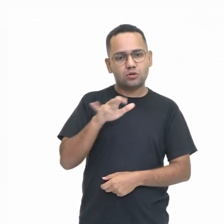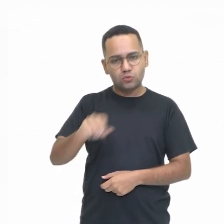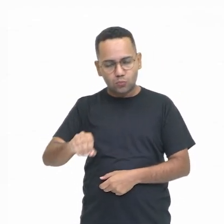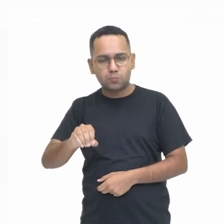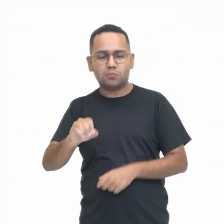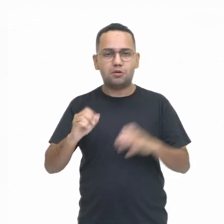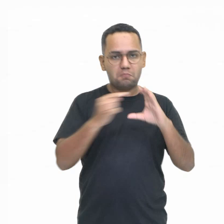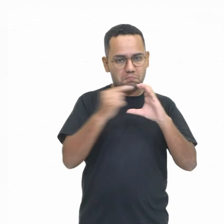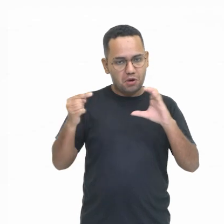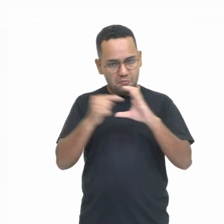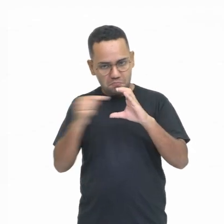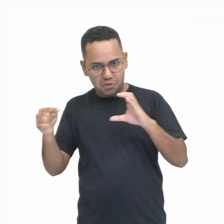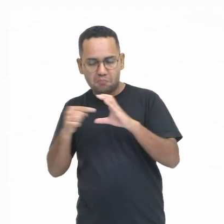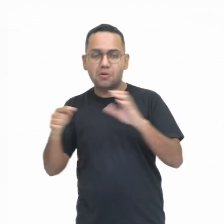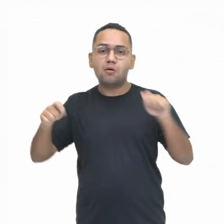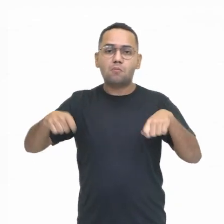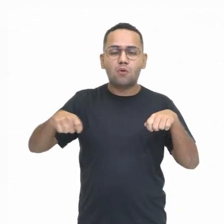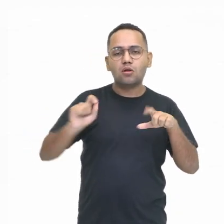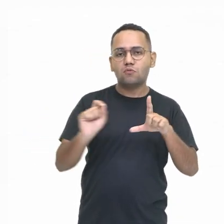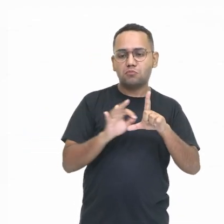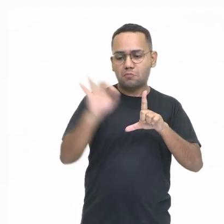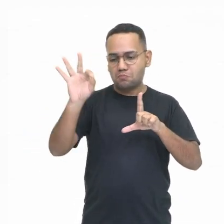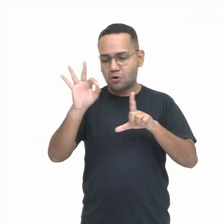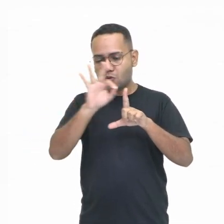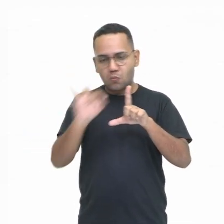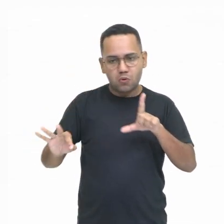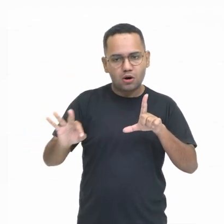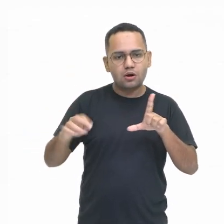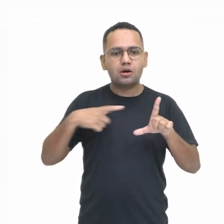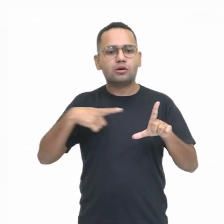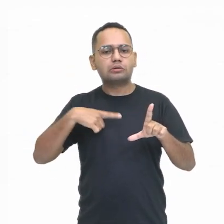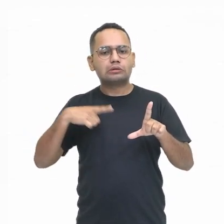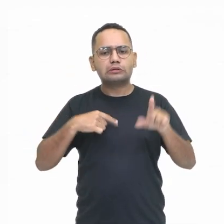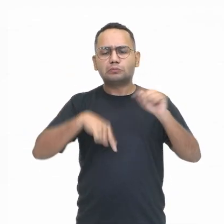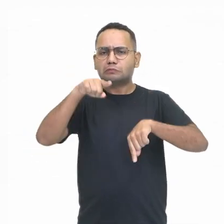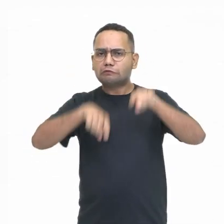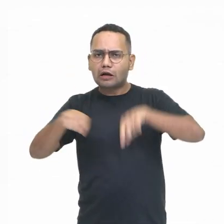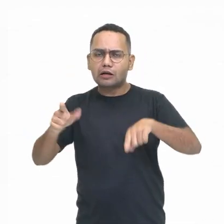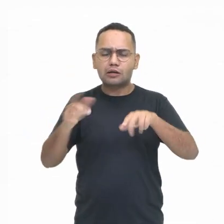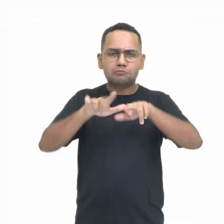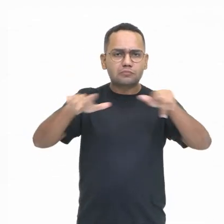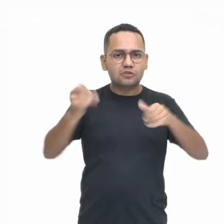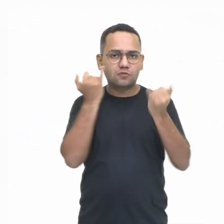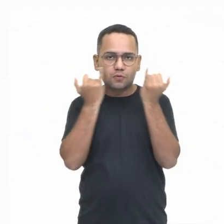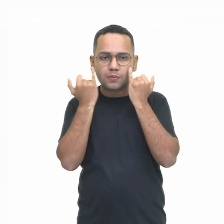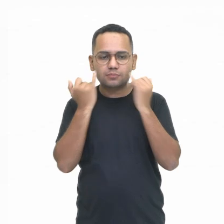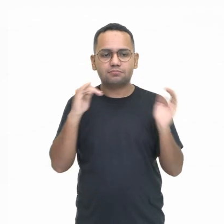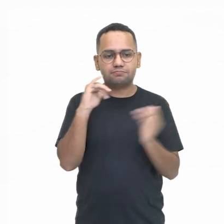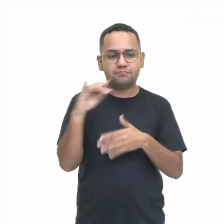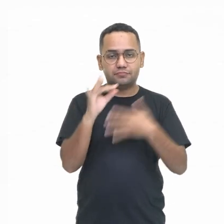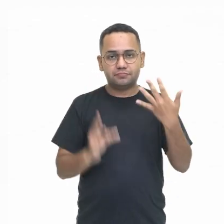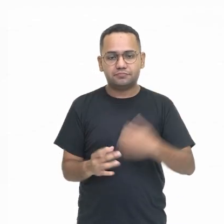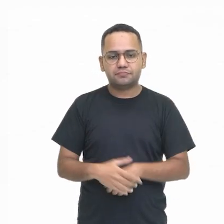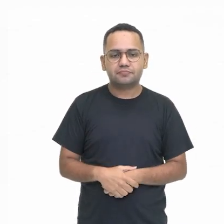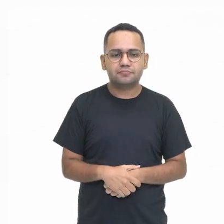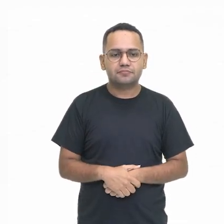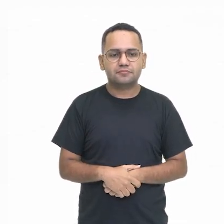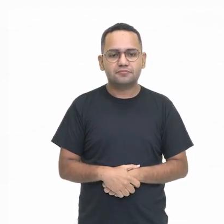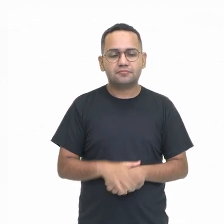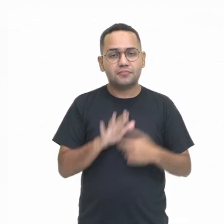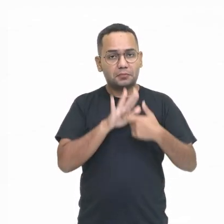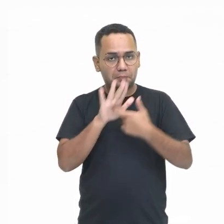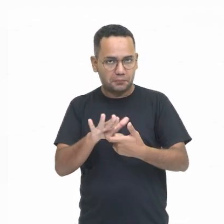contradomínio, crescimento e decrescimento de uma função definida por uma ou mais sentenças. Detalhamento,